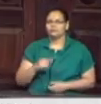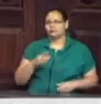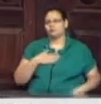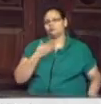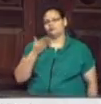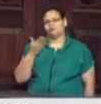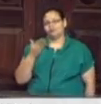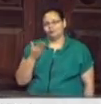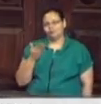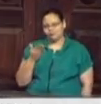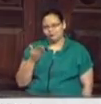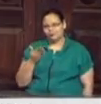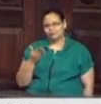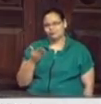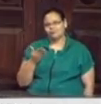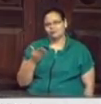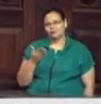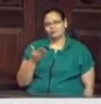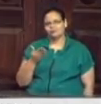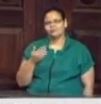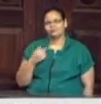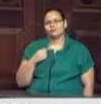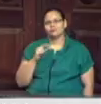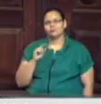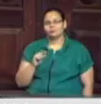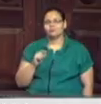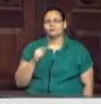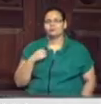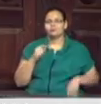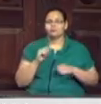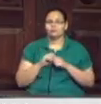surpresa minha, como faço